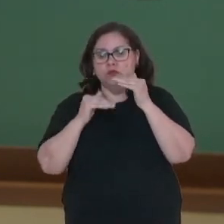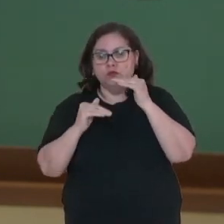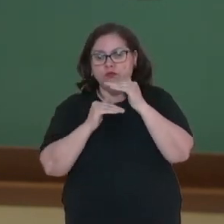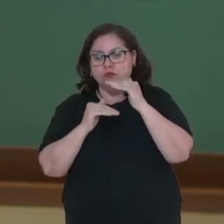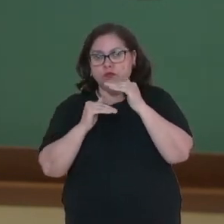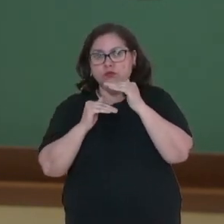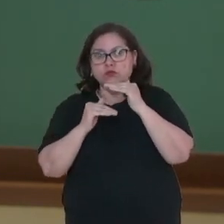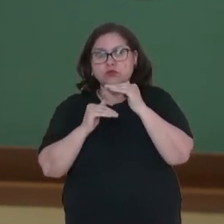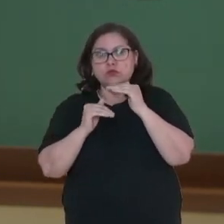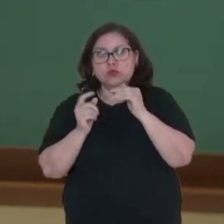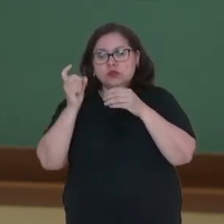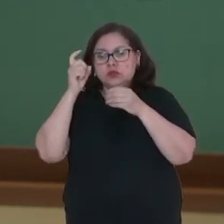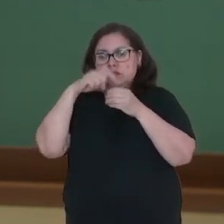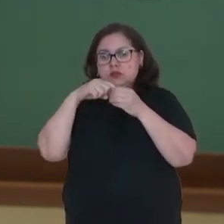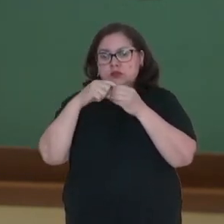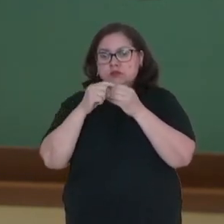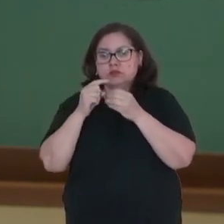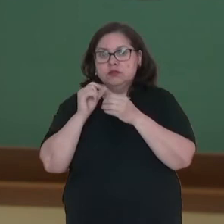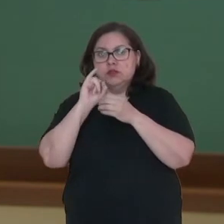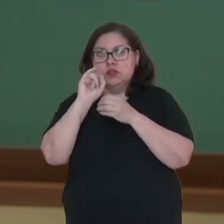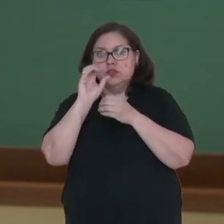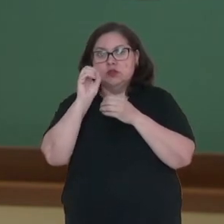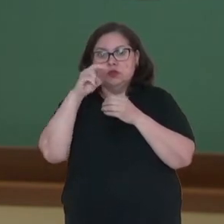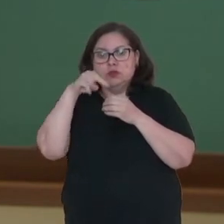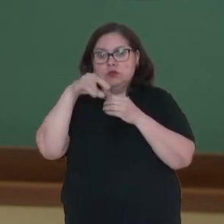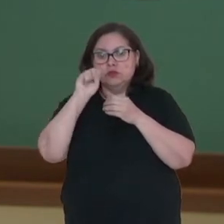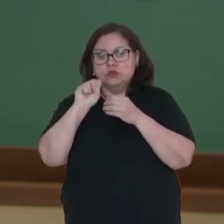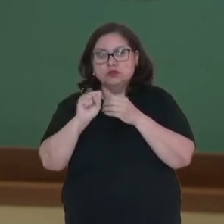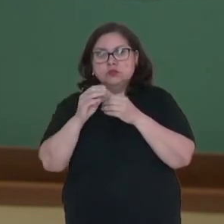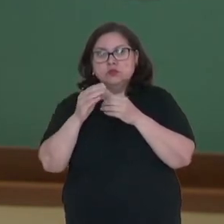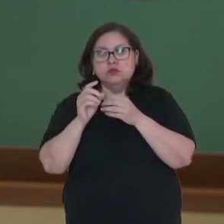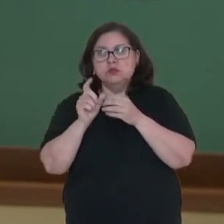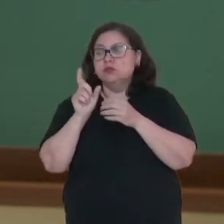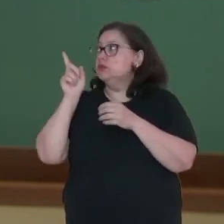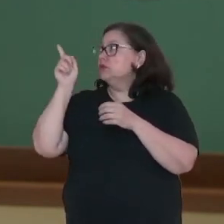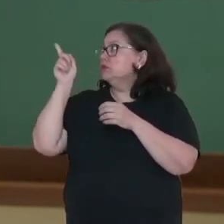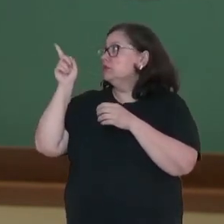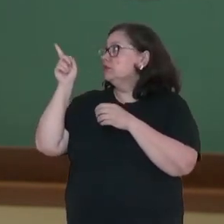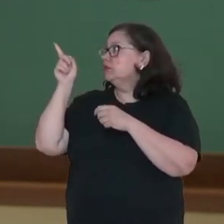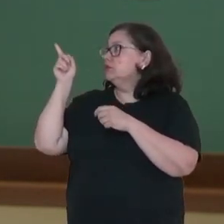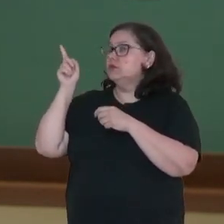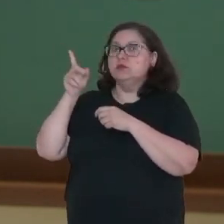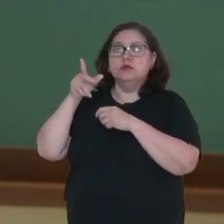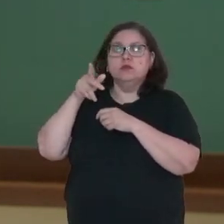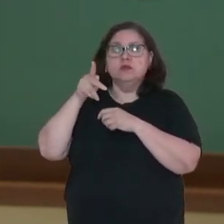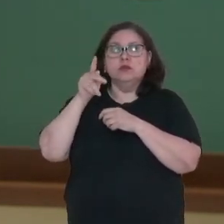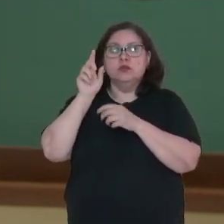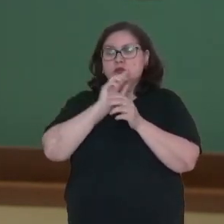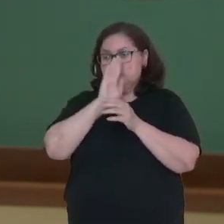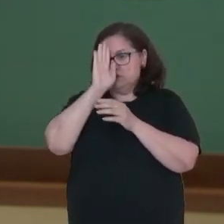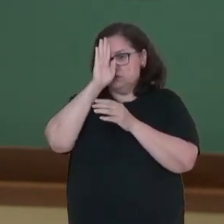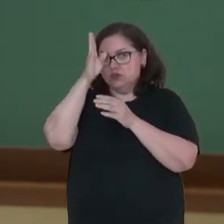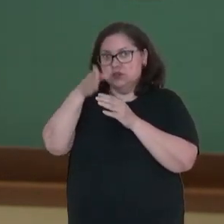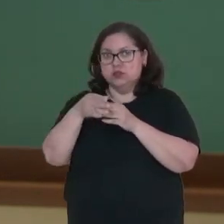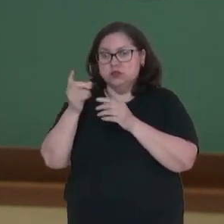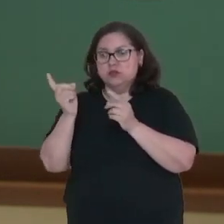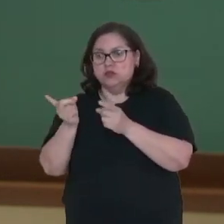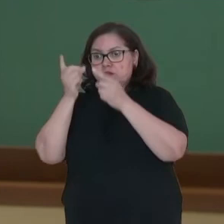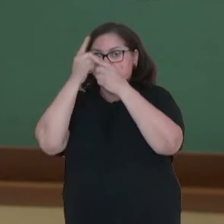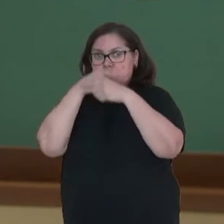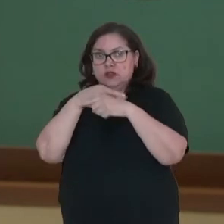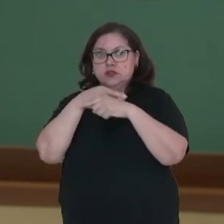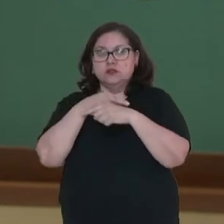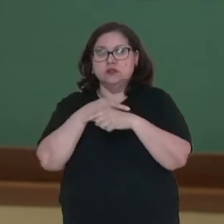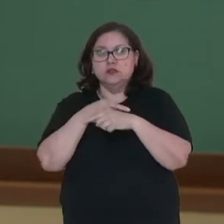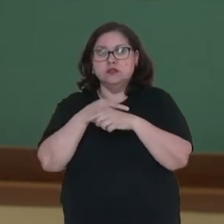os íons presentes na solução. Tá aqui, ó, fosfato de cálcio, reação direta, reação